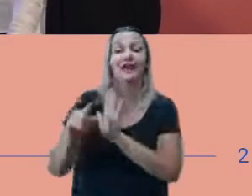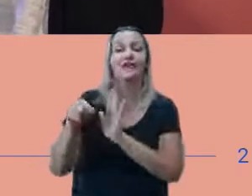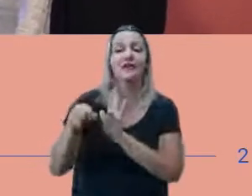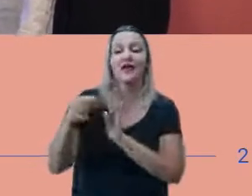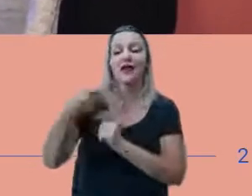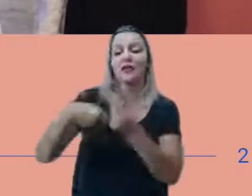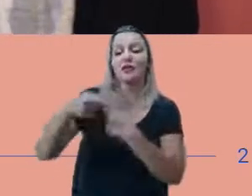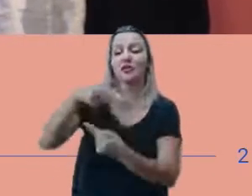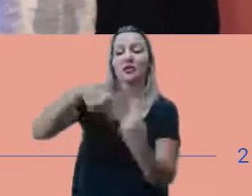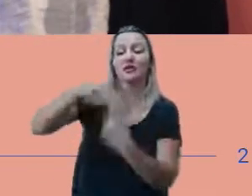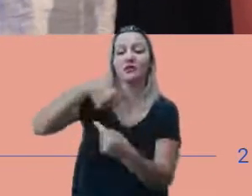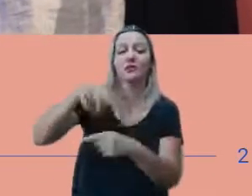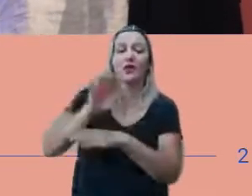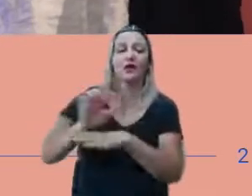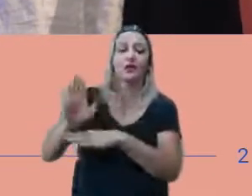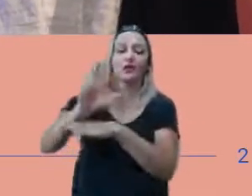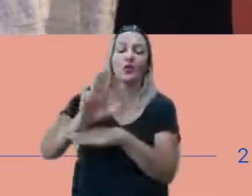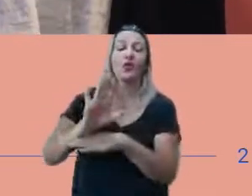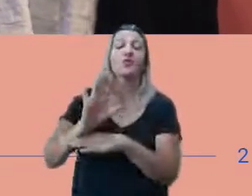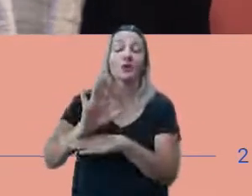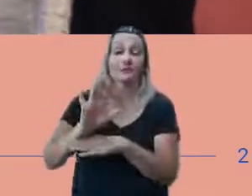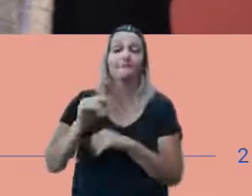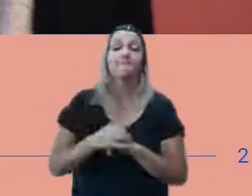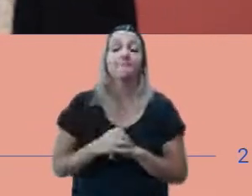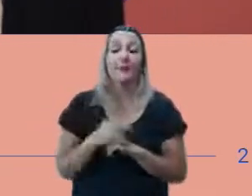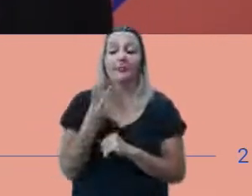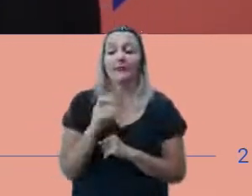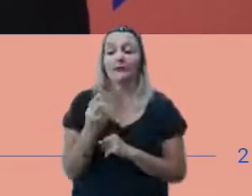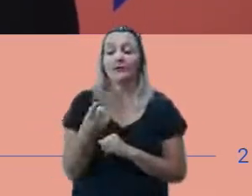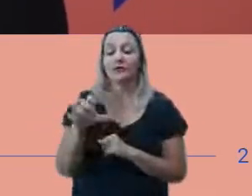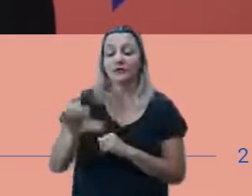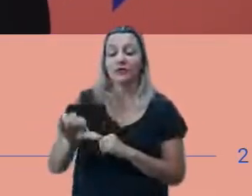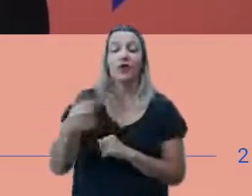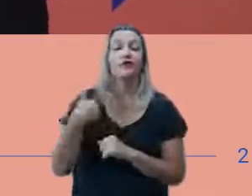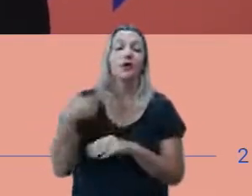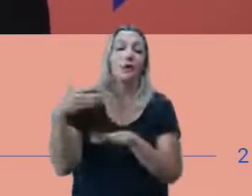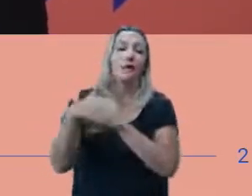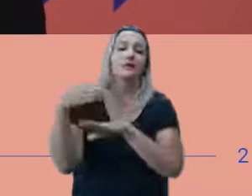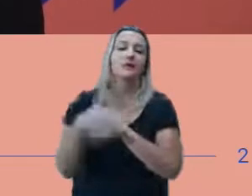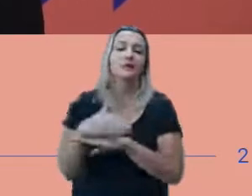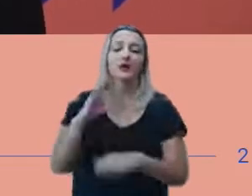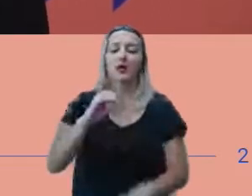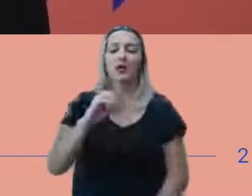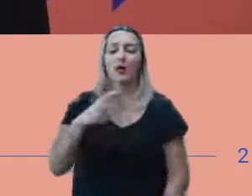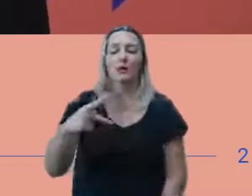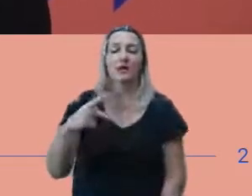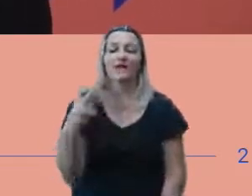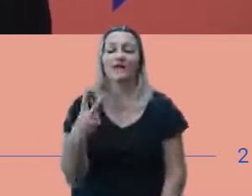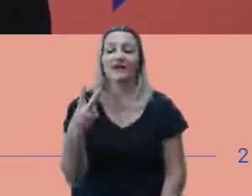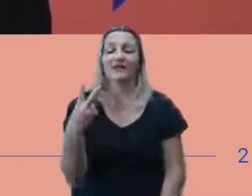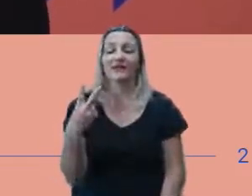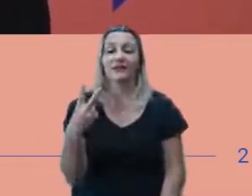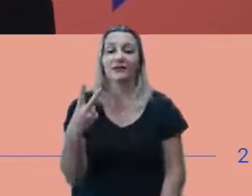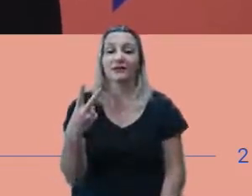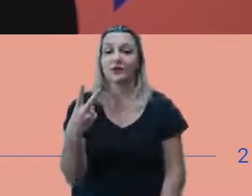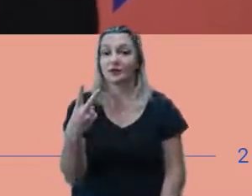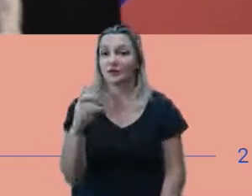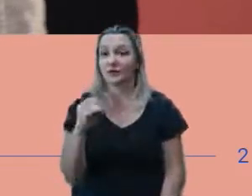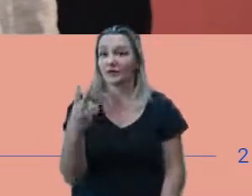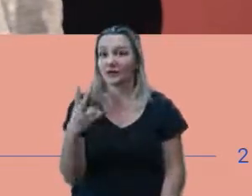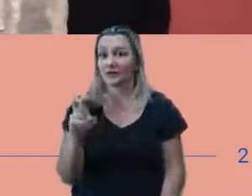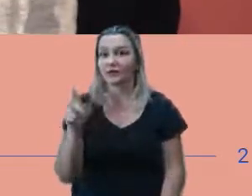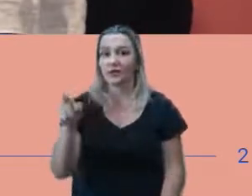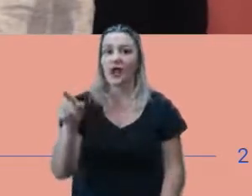eu tive a oportunidade de participar da cop-25 em Madri e foi lá que foi lançado